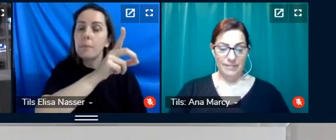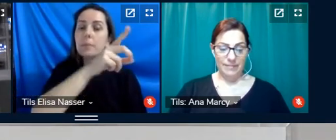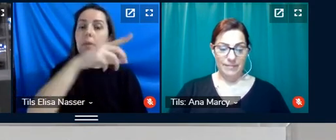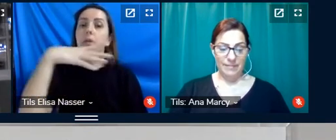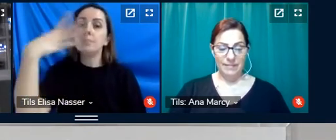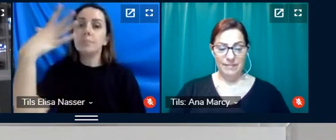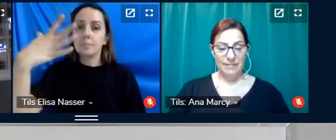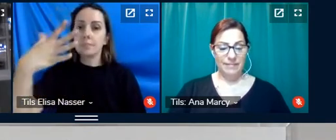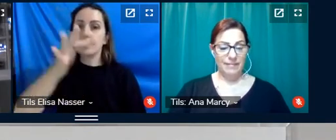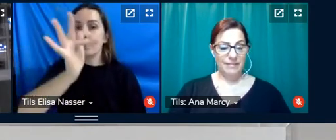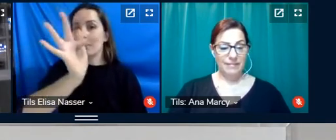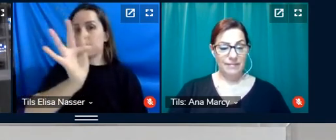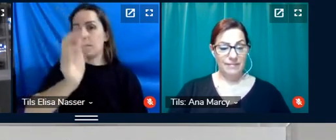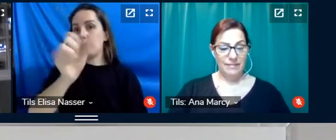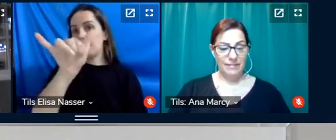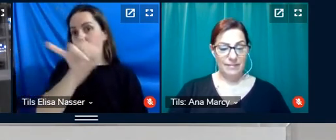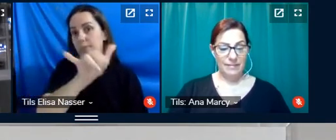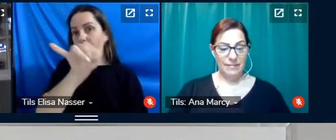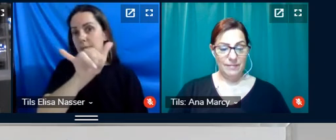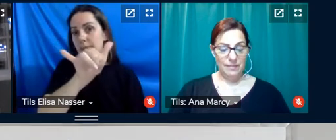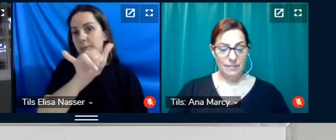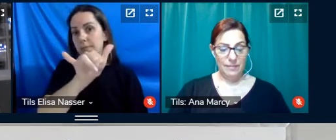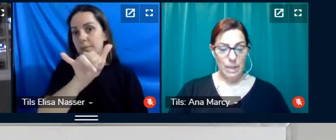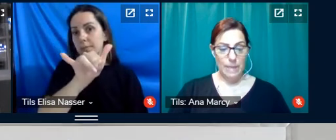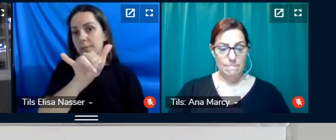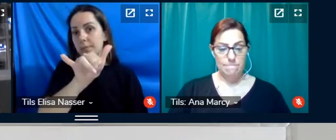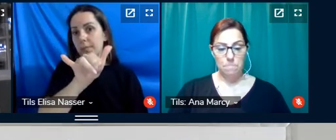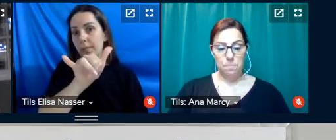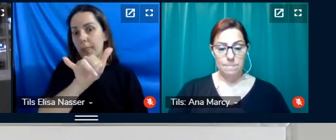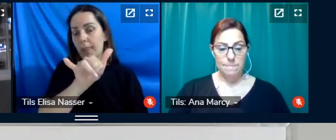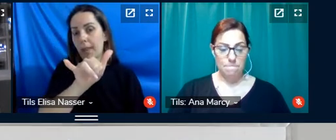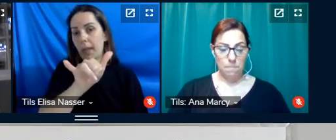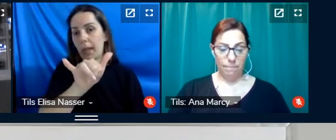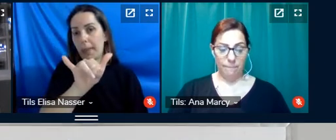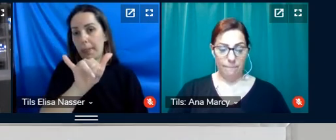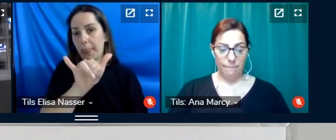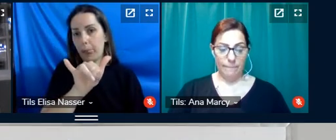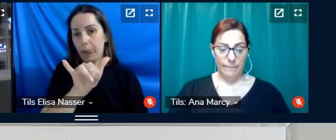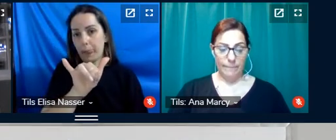Tá? O mesmo Fy que está aqui também.